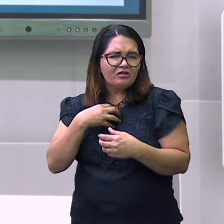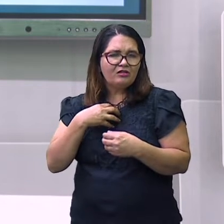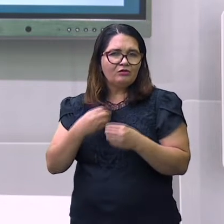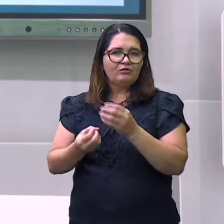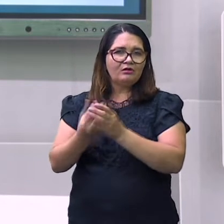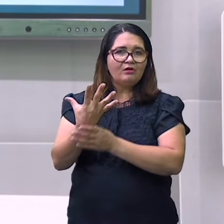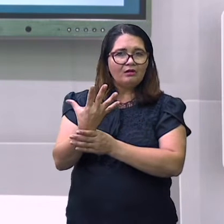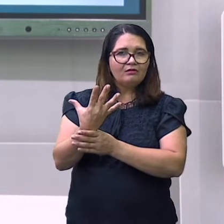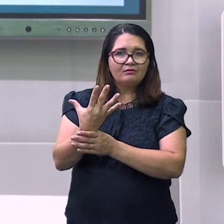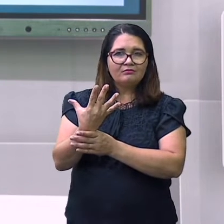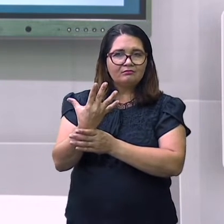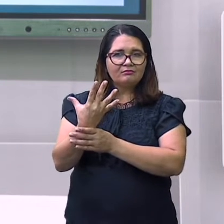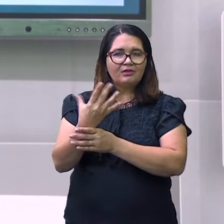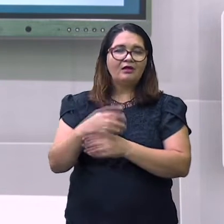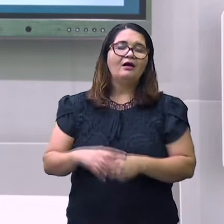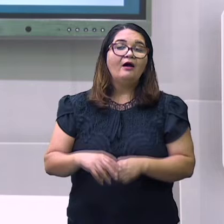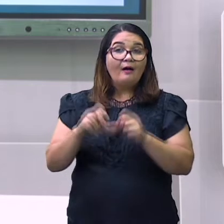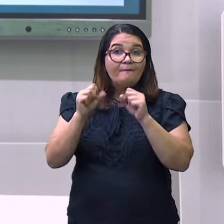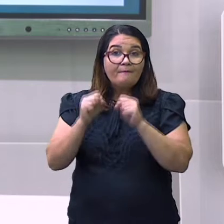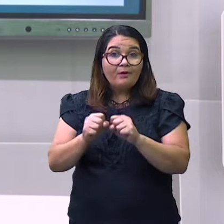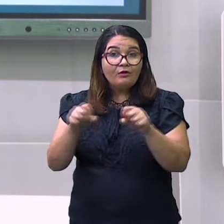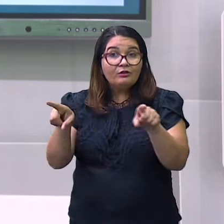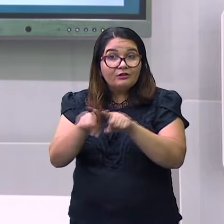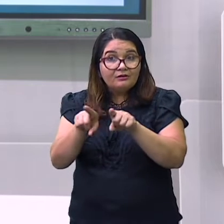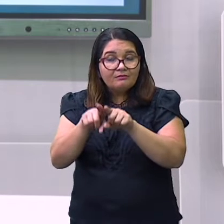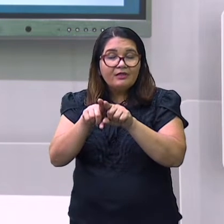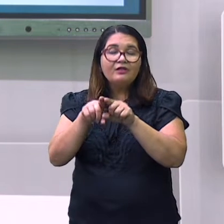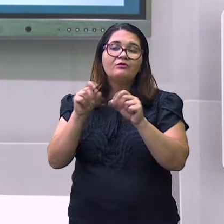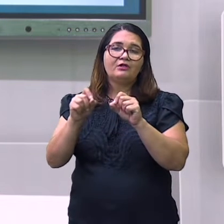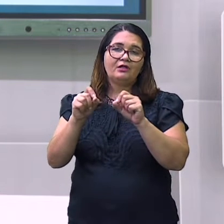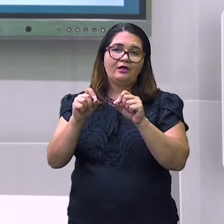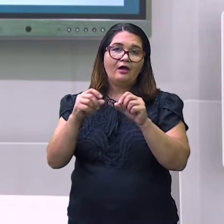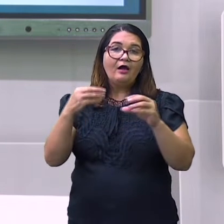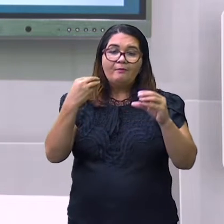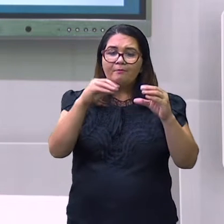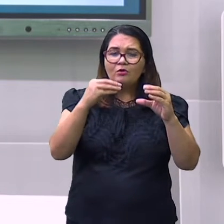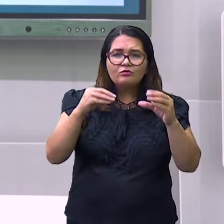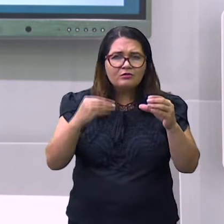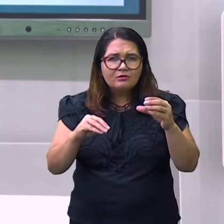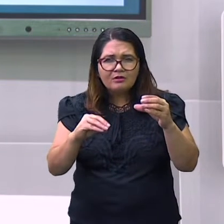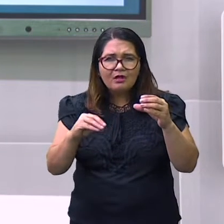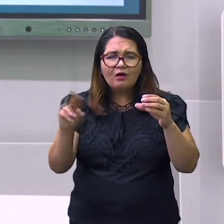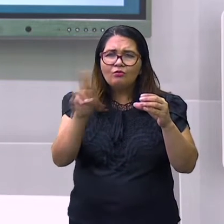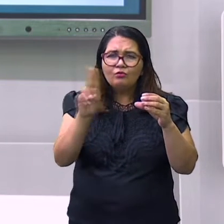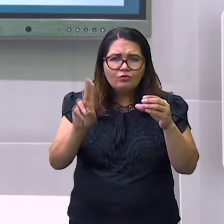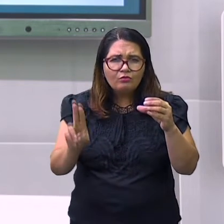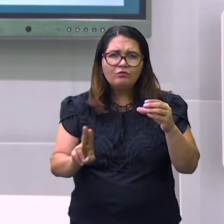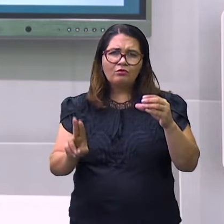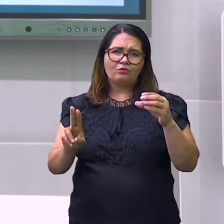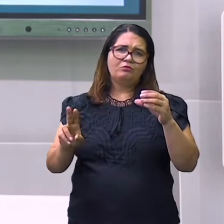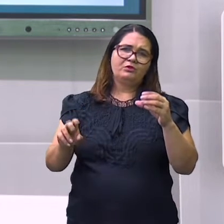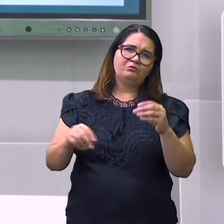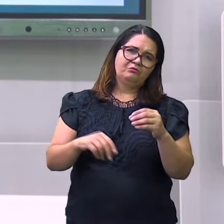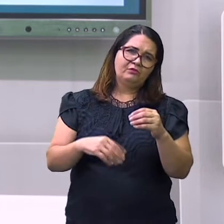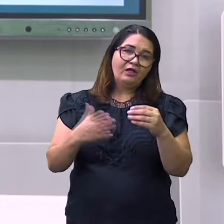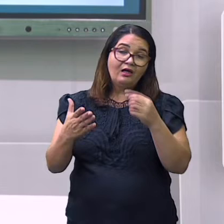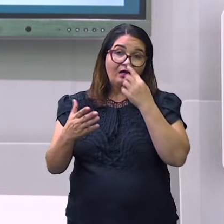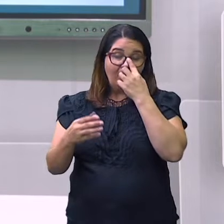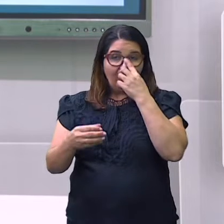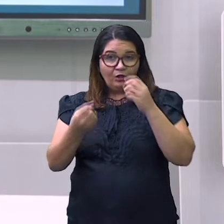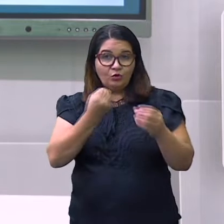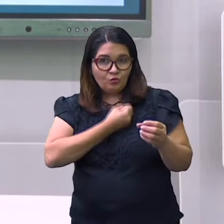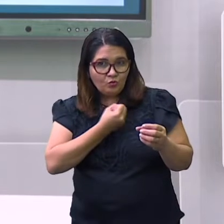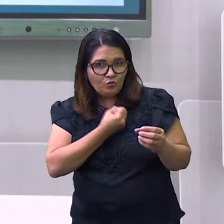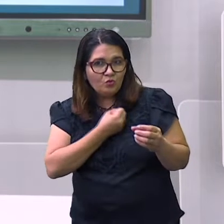e colocar o número daquilo que a gente gostaria de falar. Ah, Cláudia, eu estou fazendo, mas eu não sei